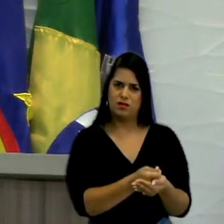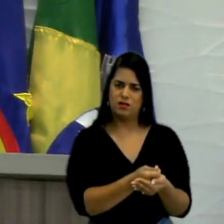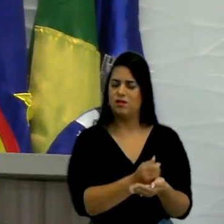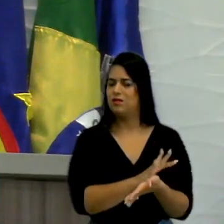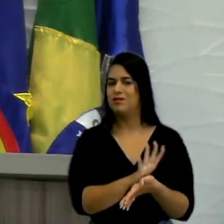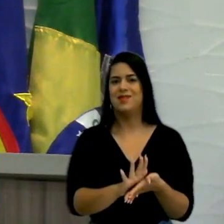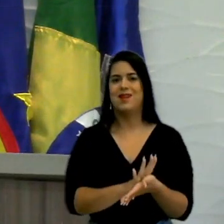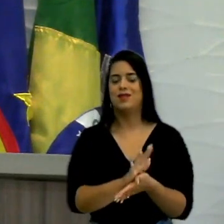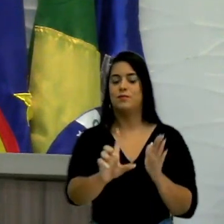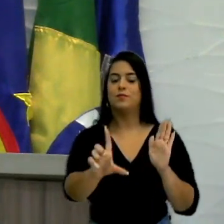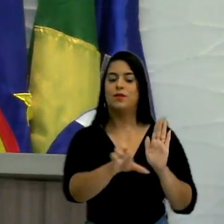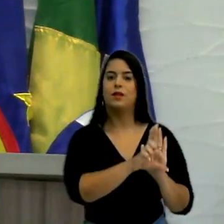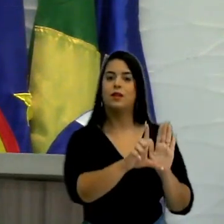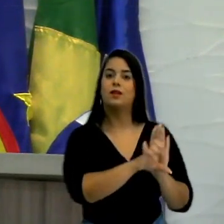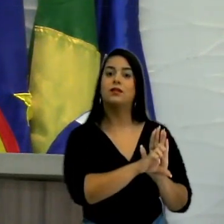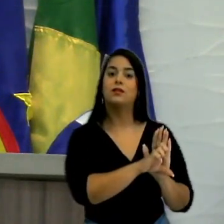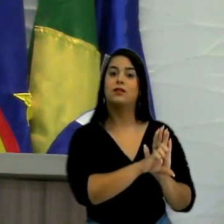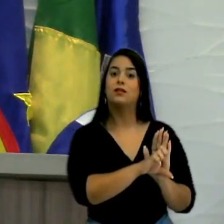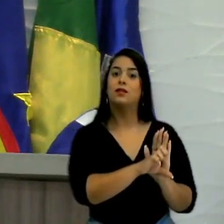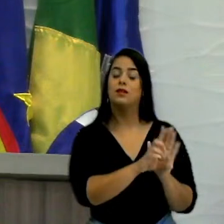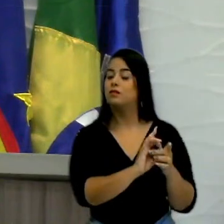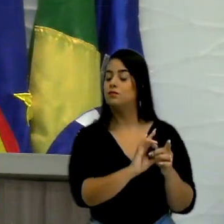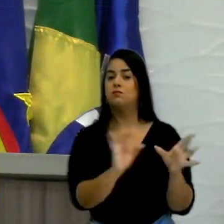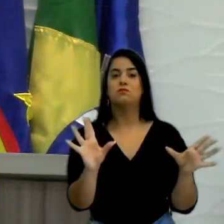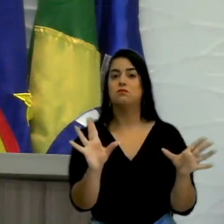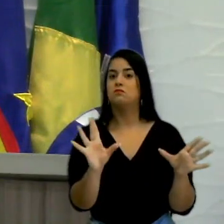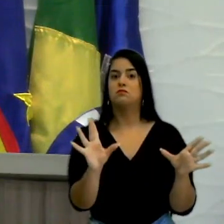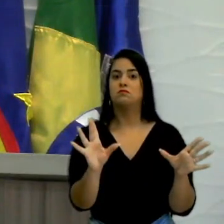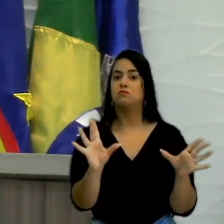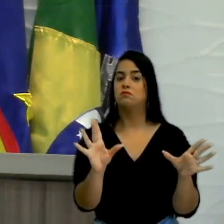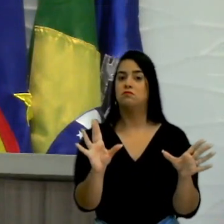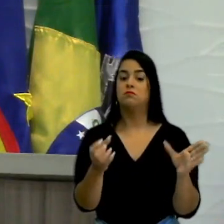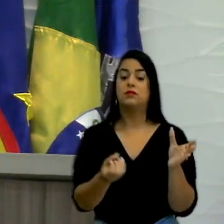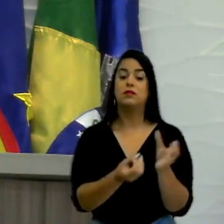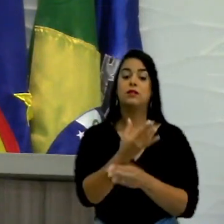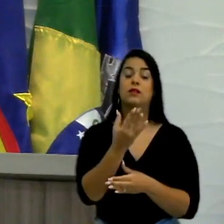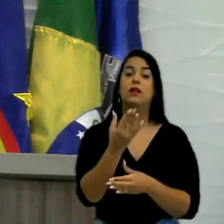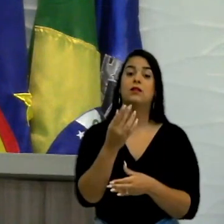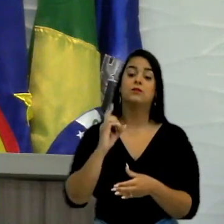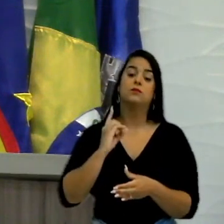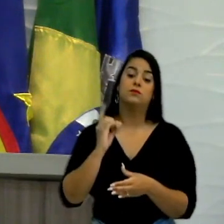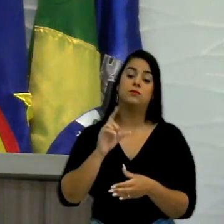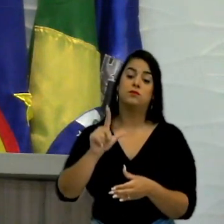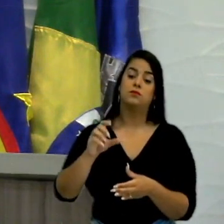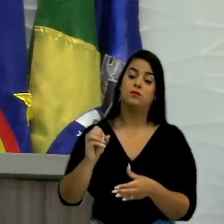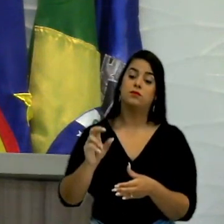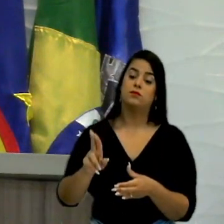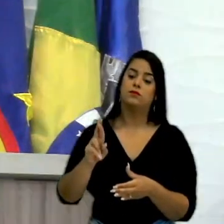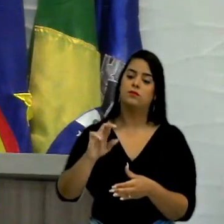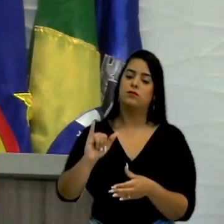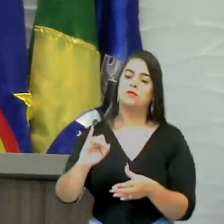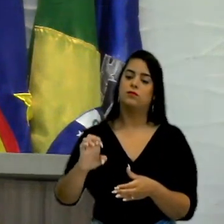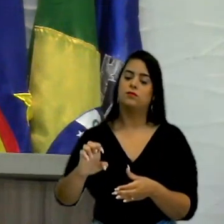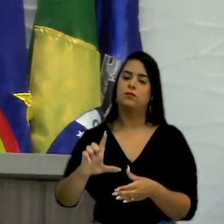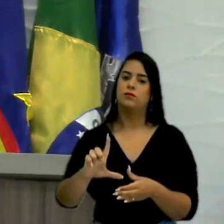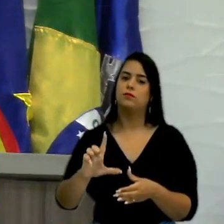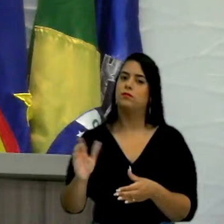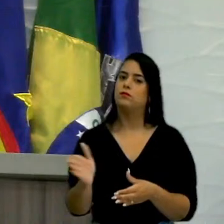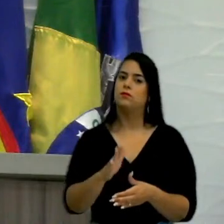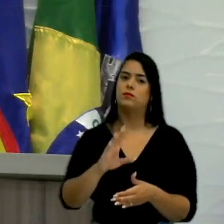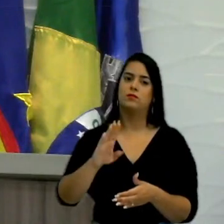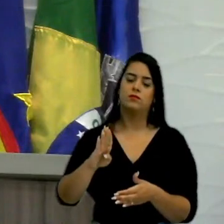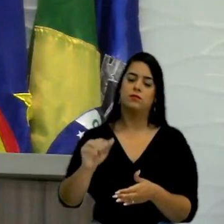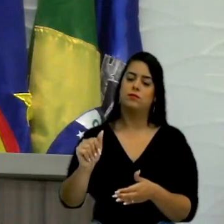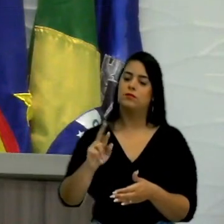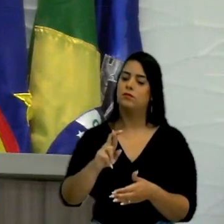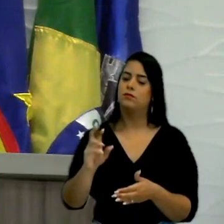de autoria do nosso deputado estadual Doriel Barros, que está sendo, mais uma vez, né, atendendo aí a demanda